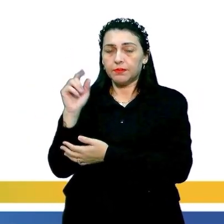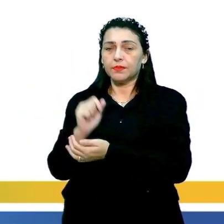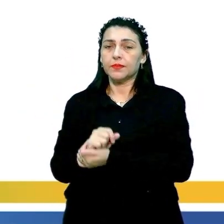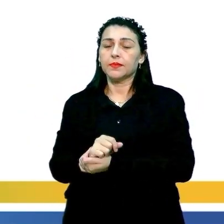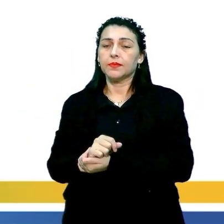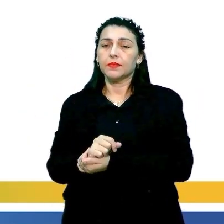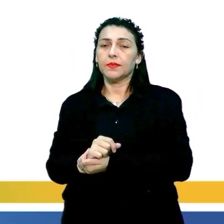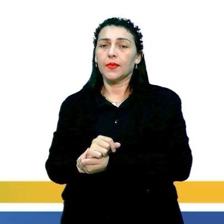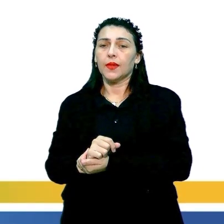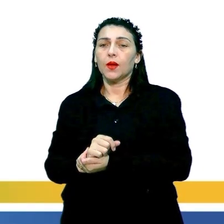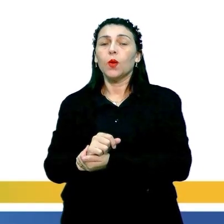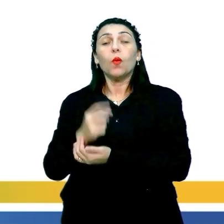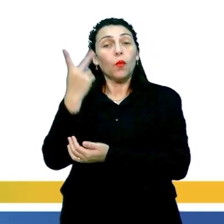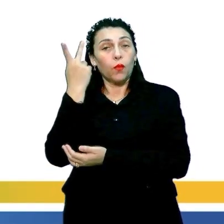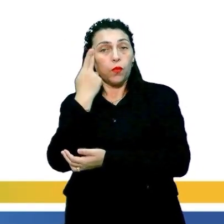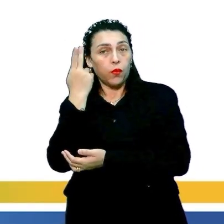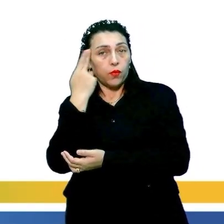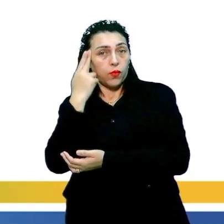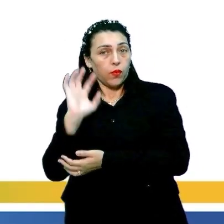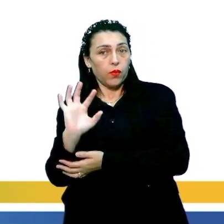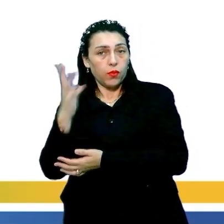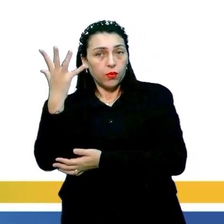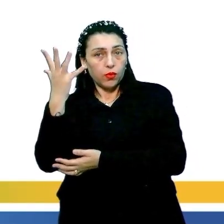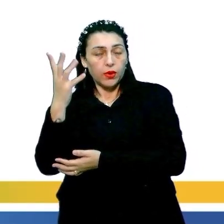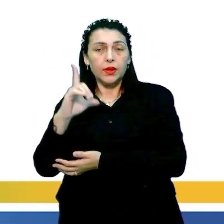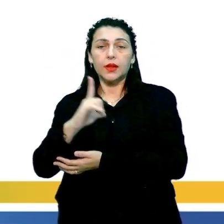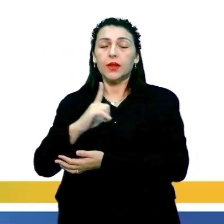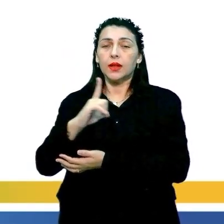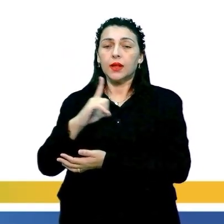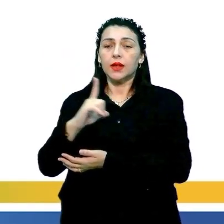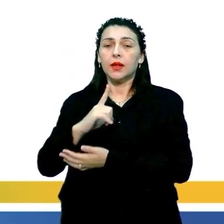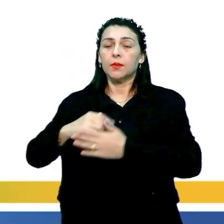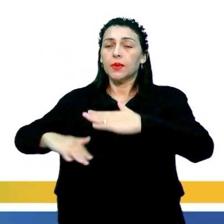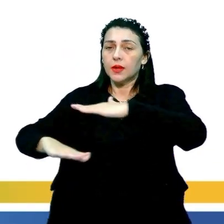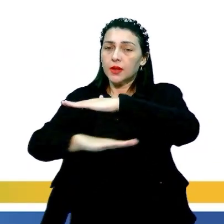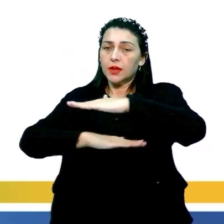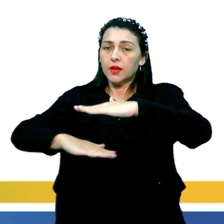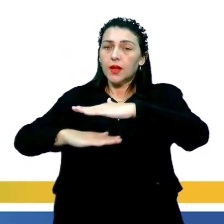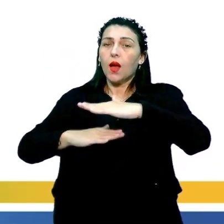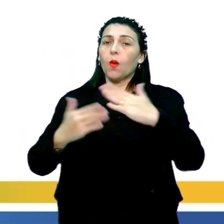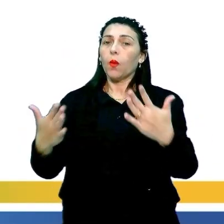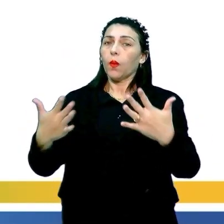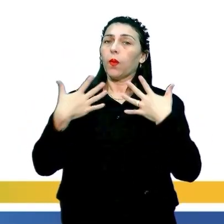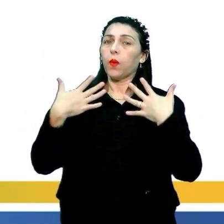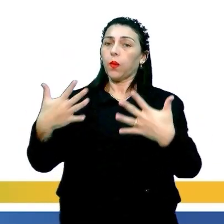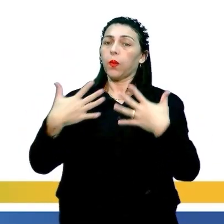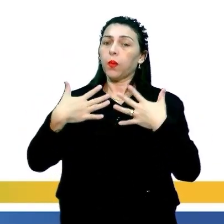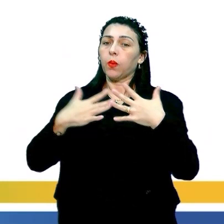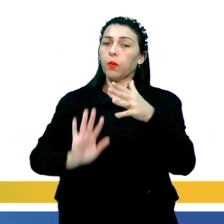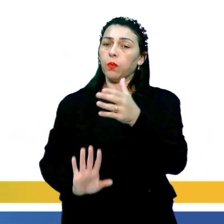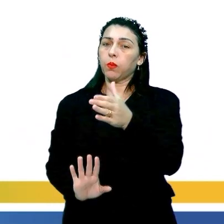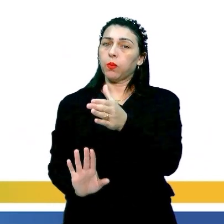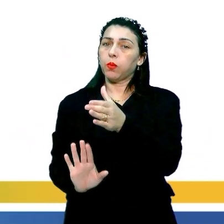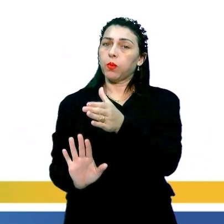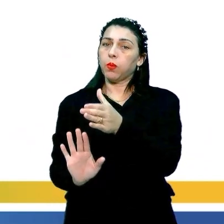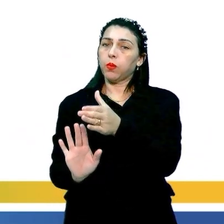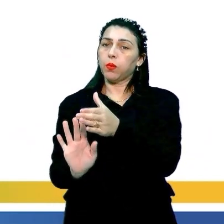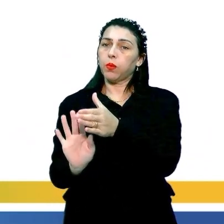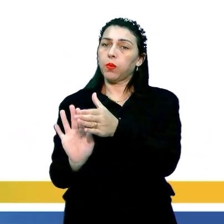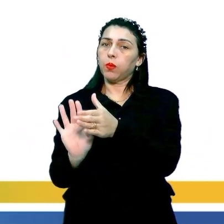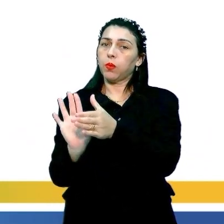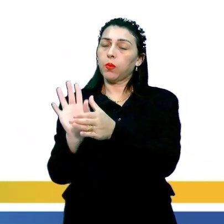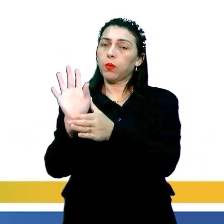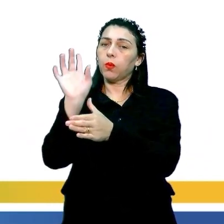De um lado, o fluxo normal. Nós temos aí embaixo o ar quente, que vai subindo, se resfriando